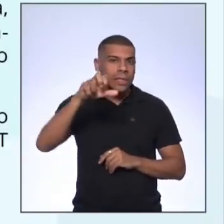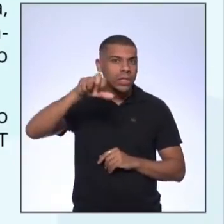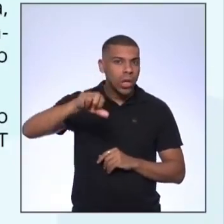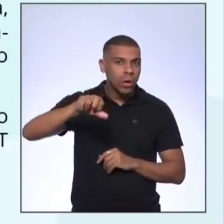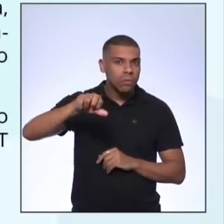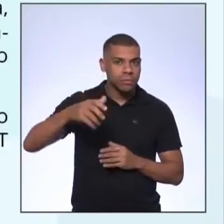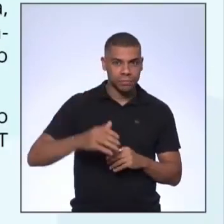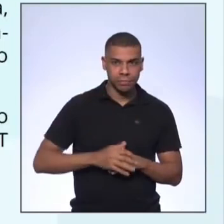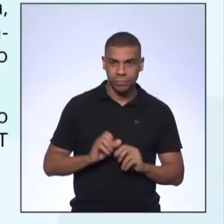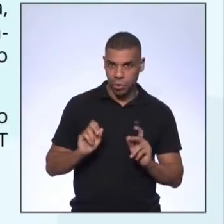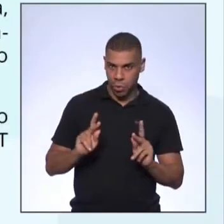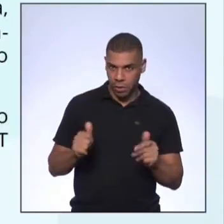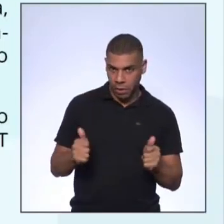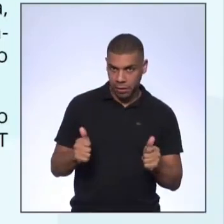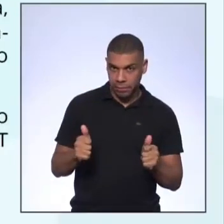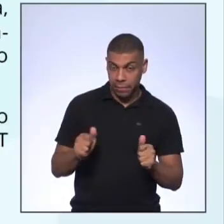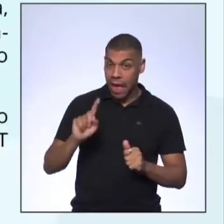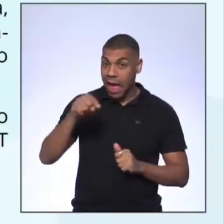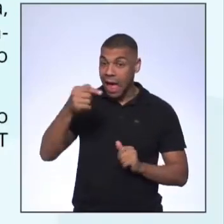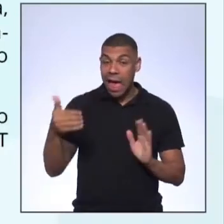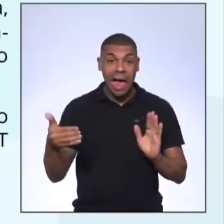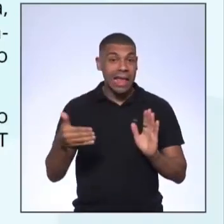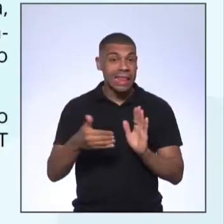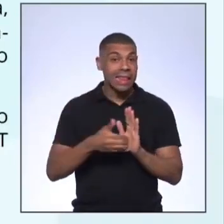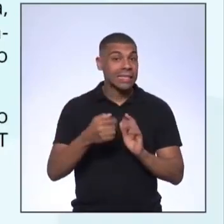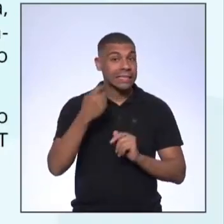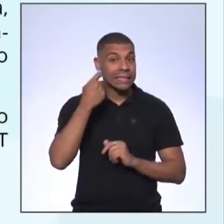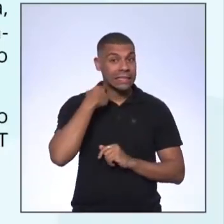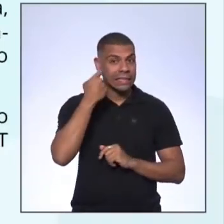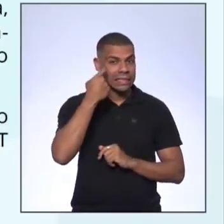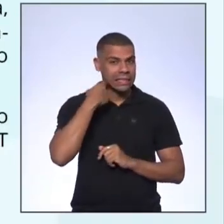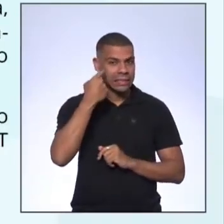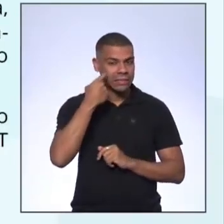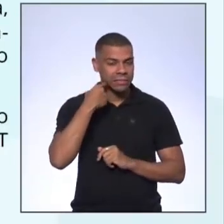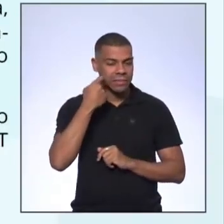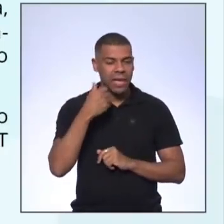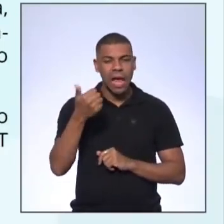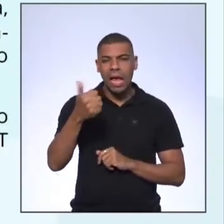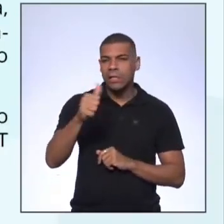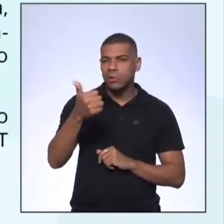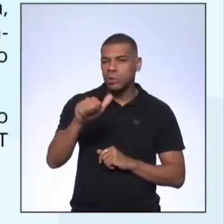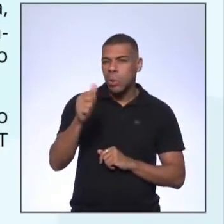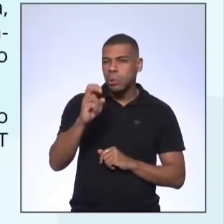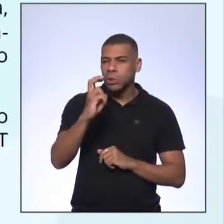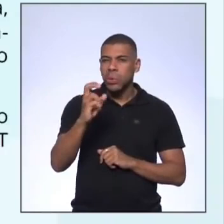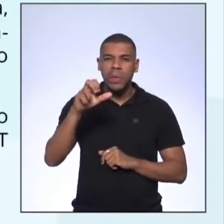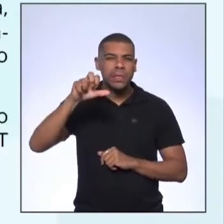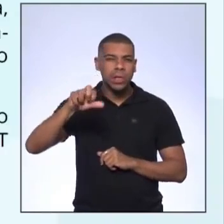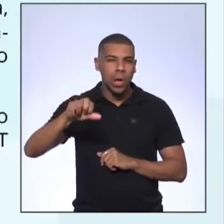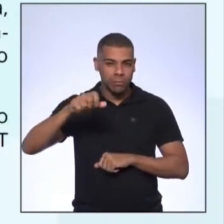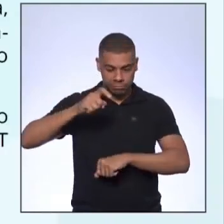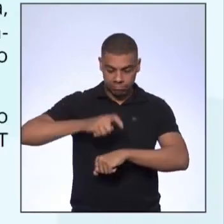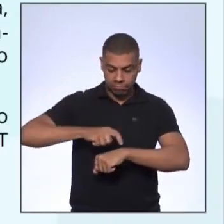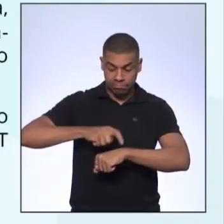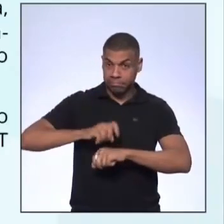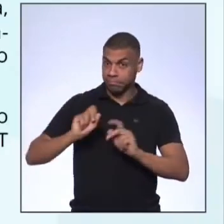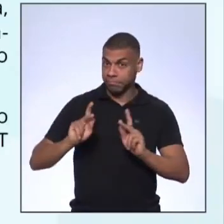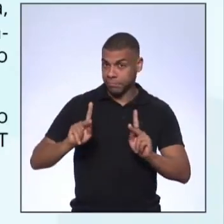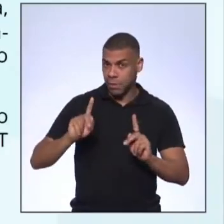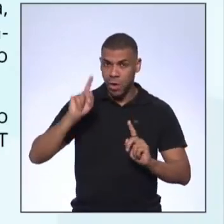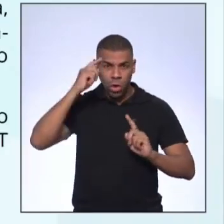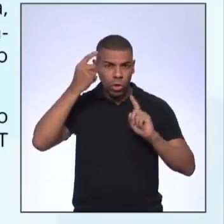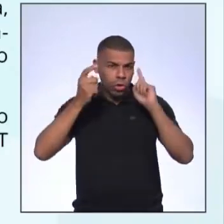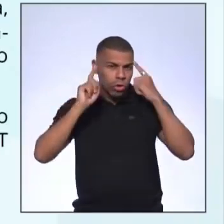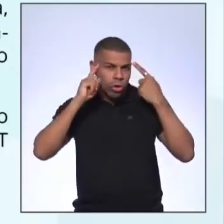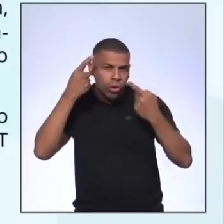como próxima sexta-feira, até o dia 10 de julho, próxima sexta-feira, horário de Brasília, até as 23h59. Dúvidas sobre